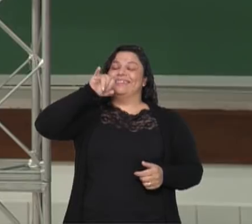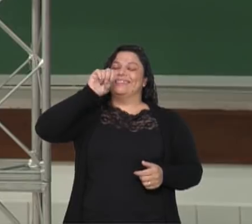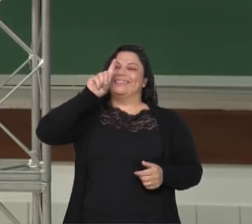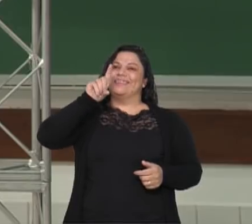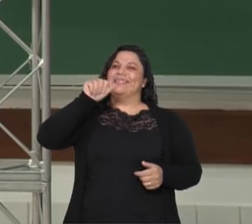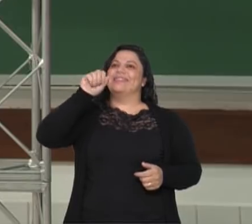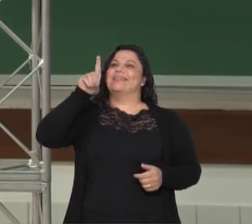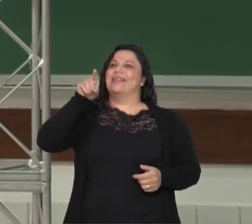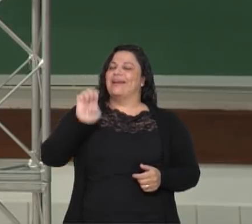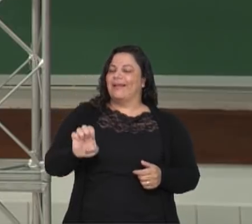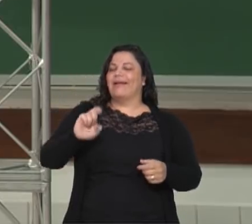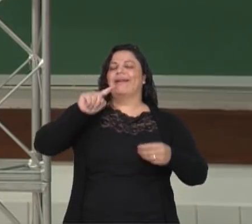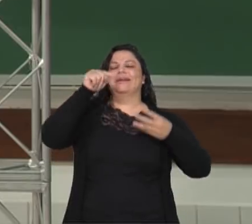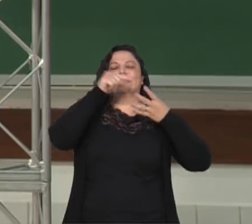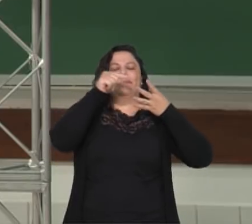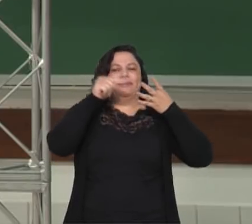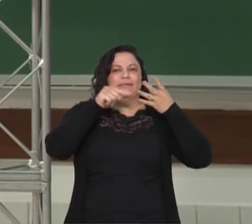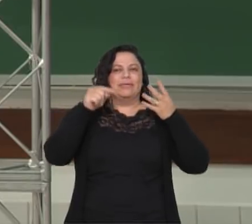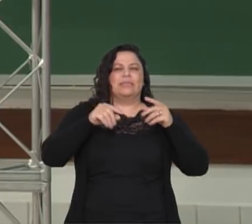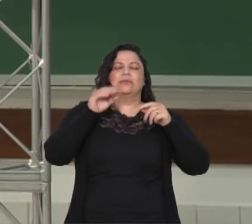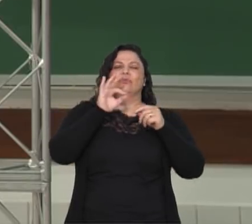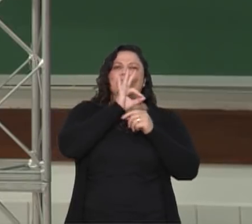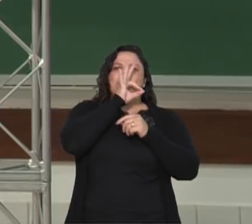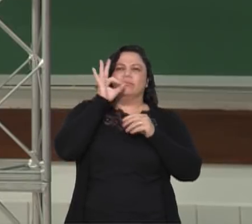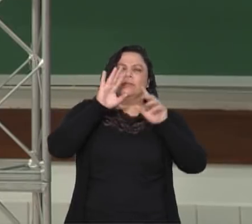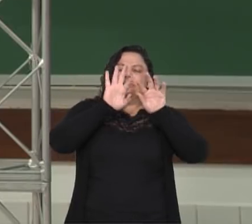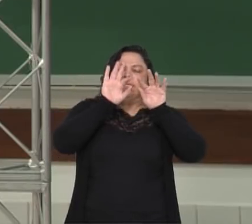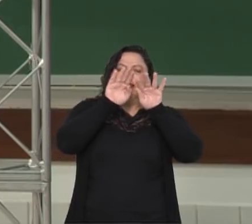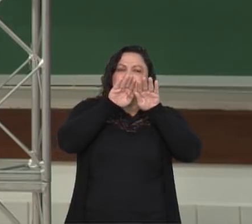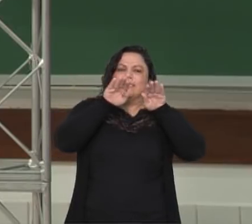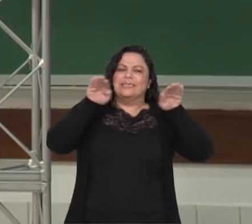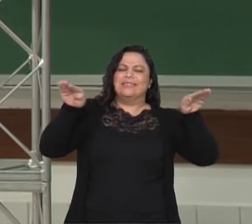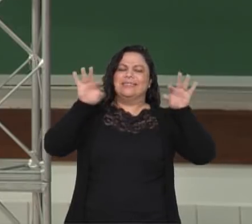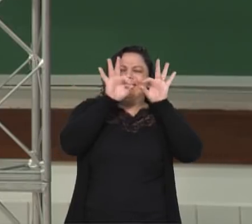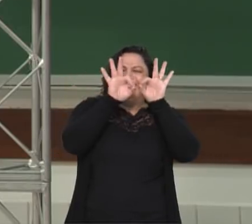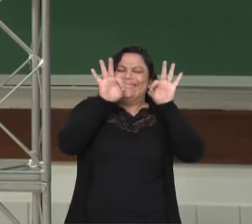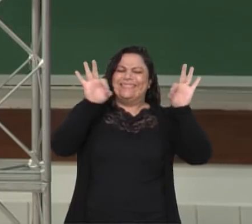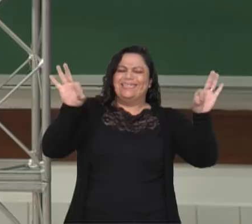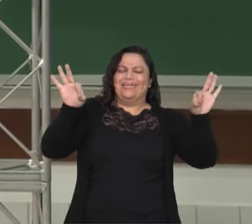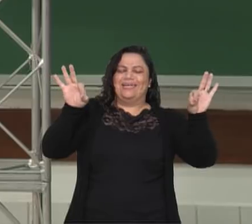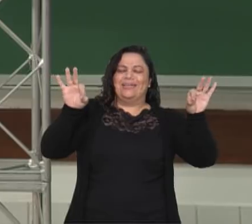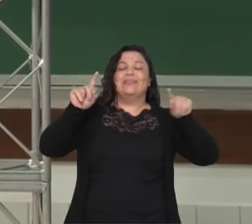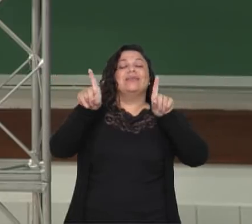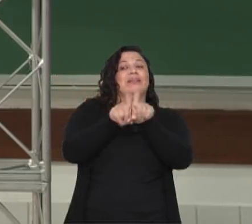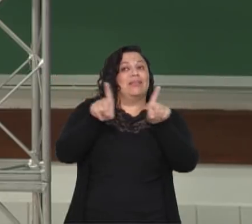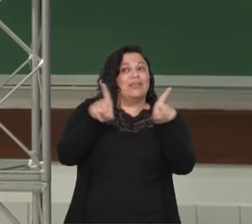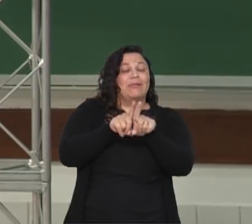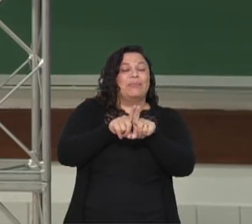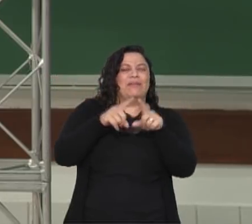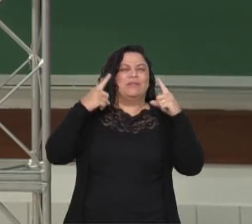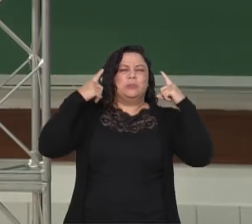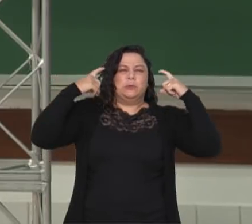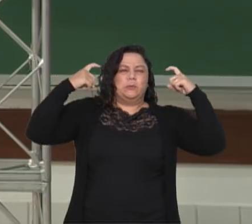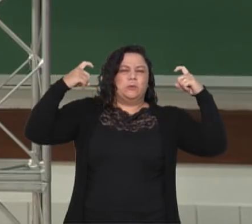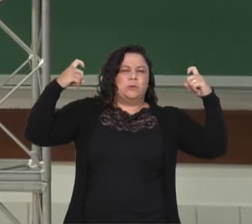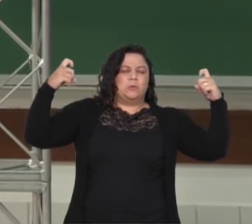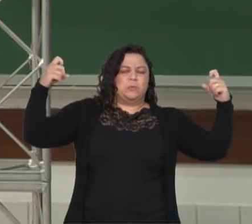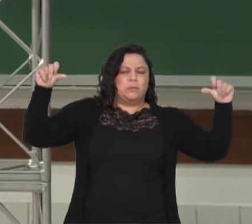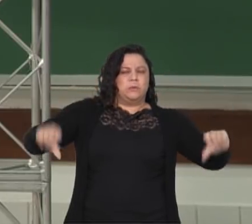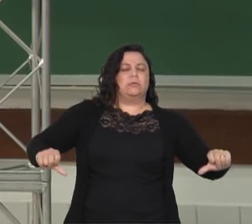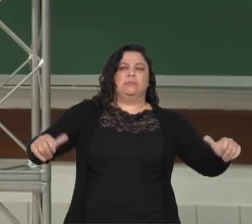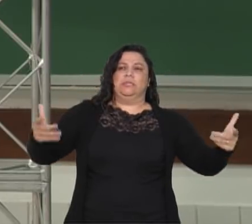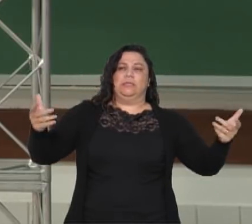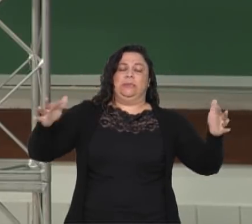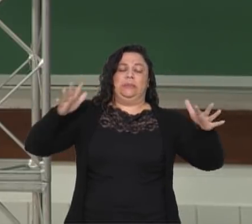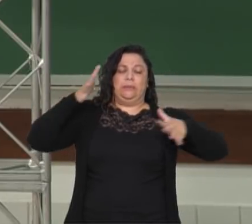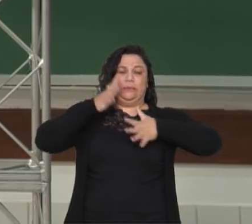falou do silêncio e do ruído. Como atividade para casa, eu gostaria que vocês organizassem 5 minutos do